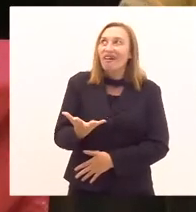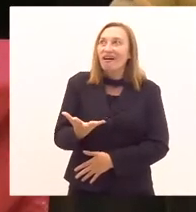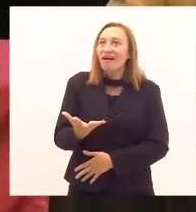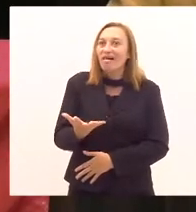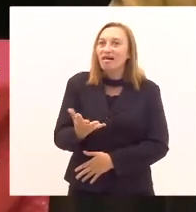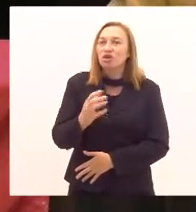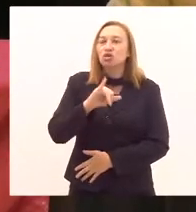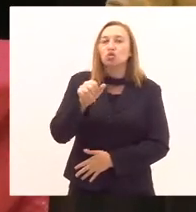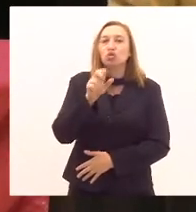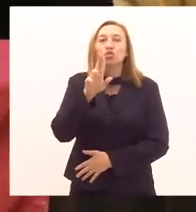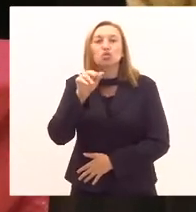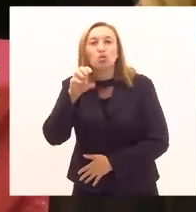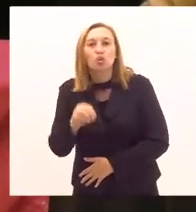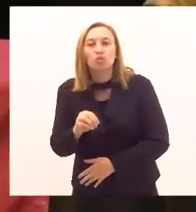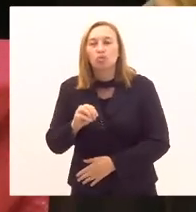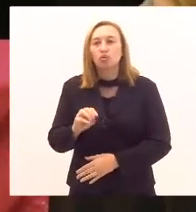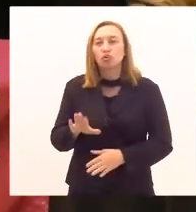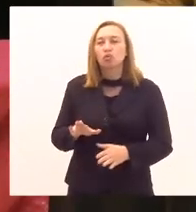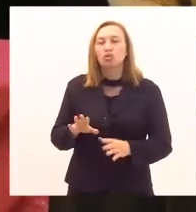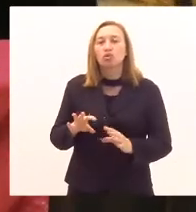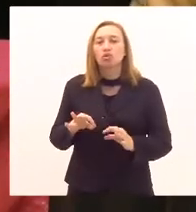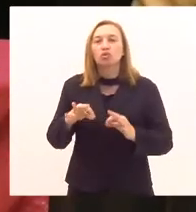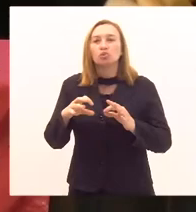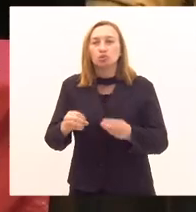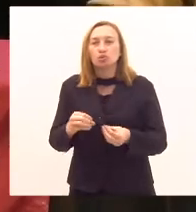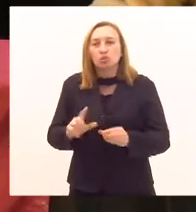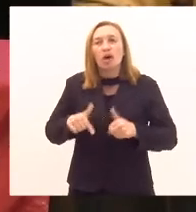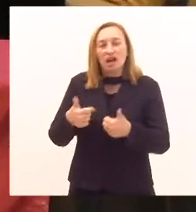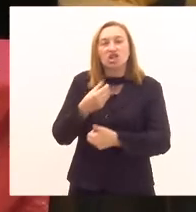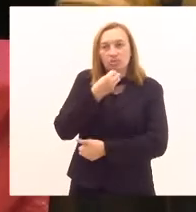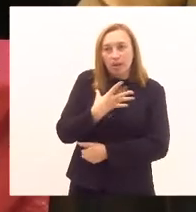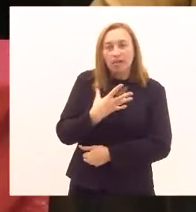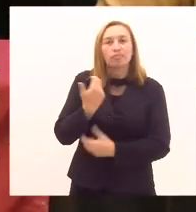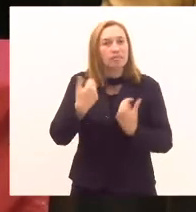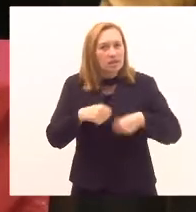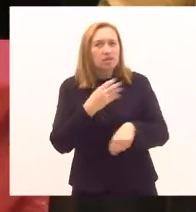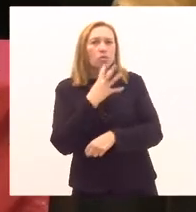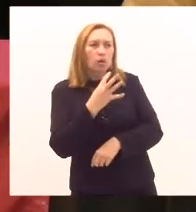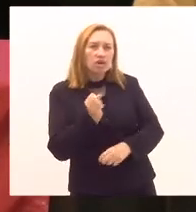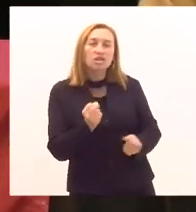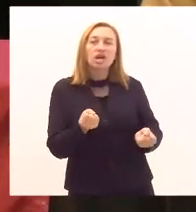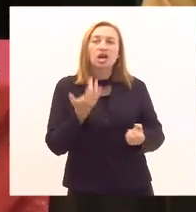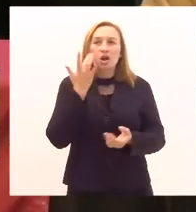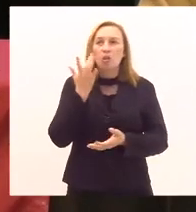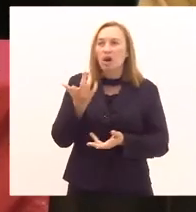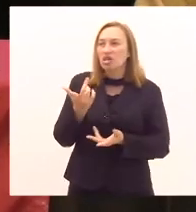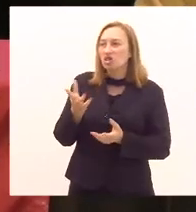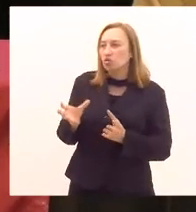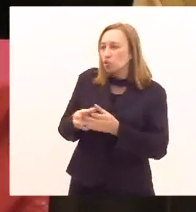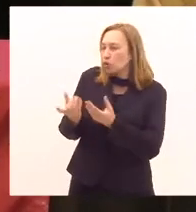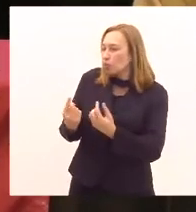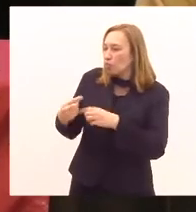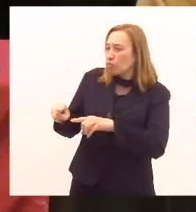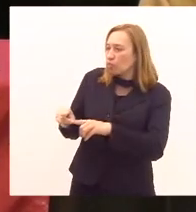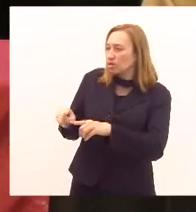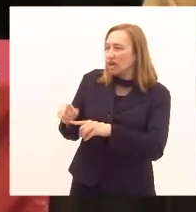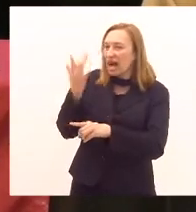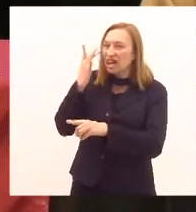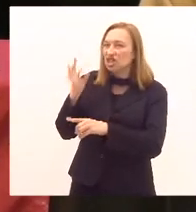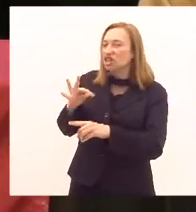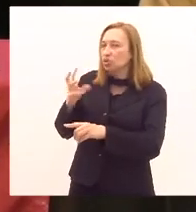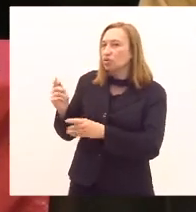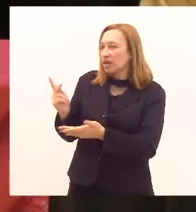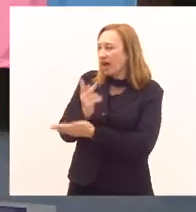Júlio Saraiva, quando as coisas funcionam bem. A gente tem que reconhecer. Eu acho que aquela oposição que acha que está tudo errado, ela é que está errada